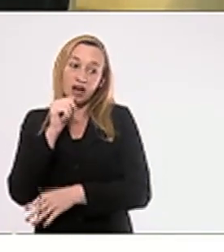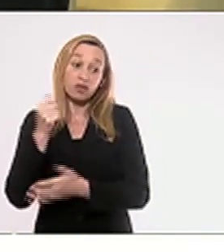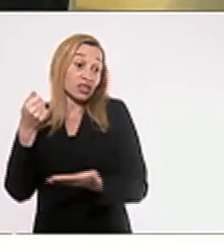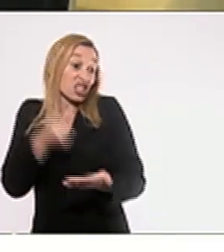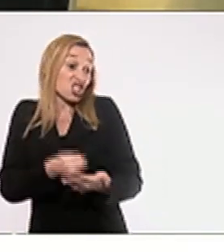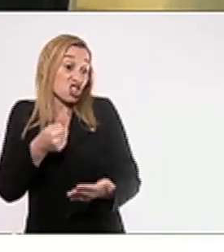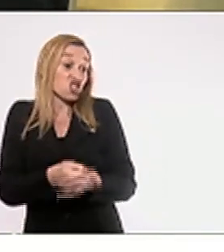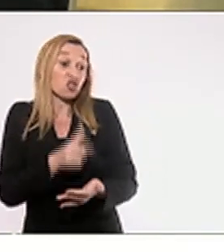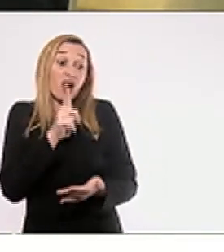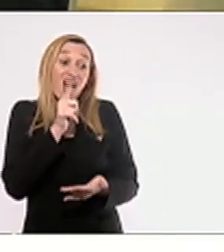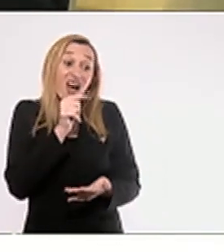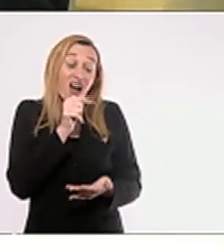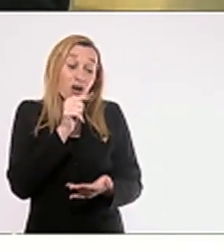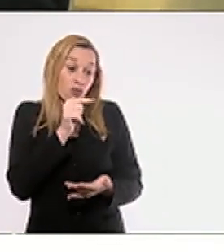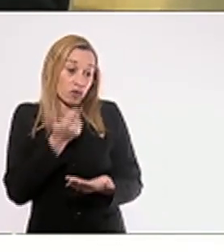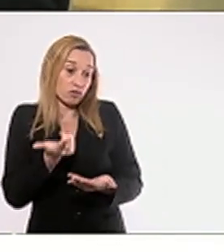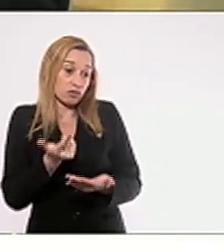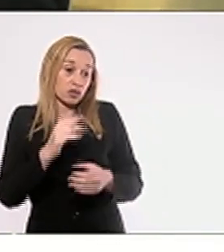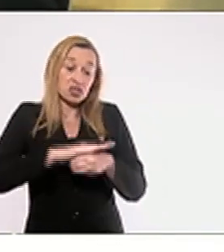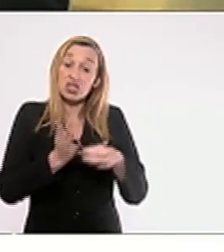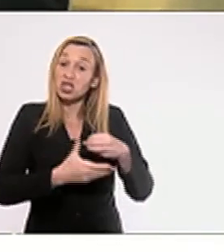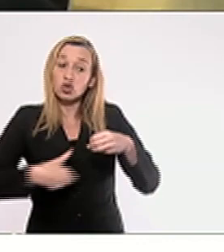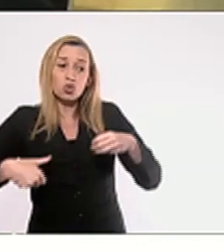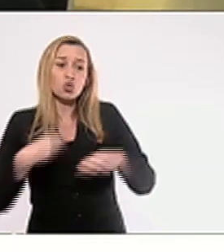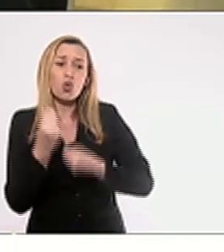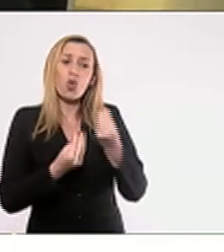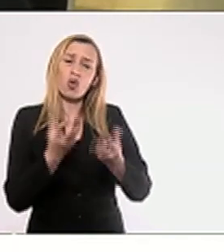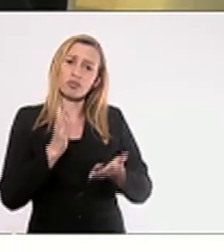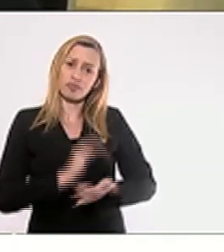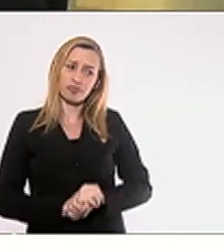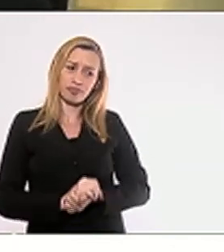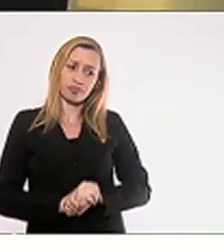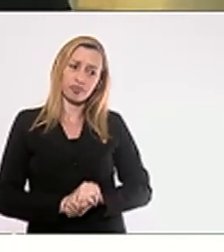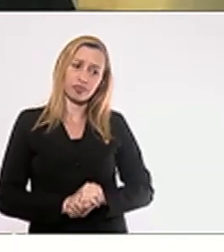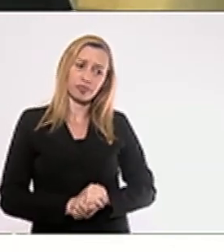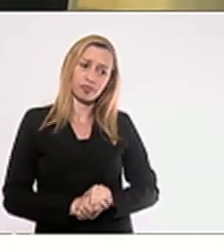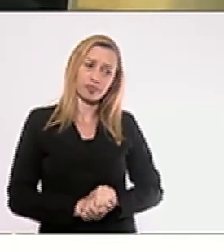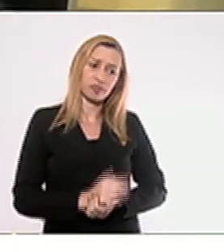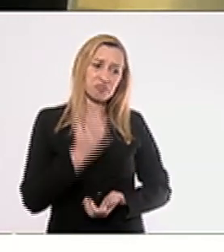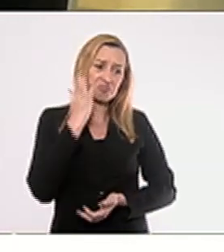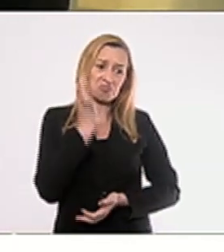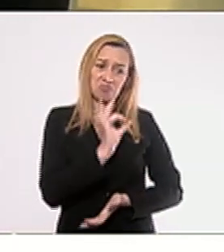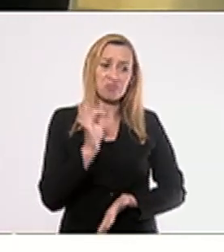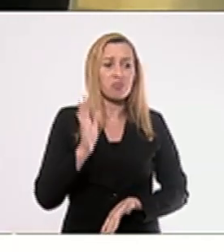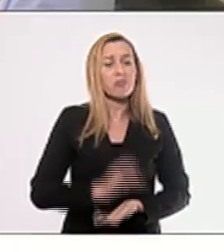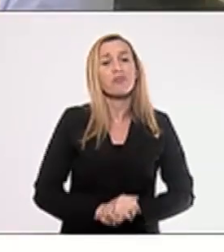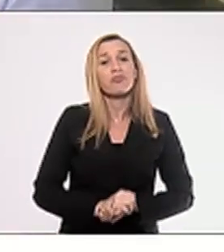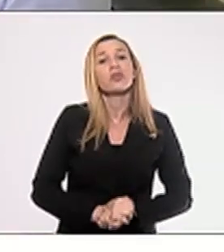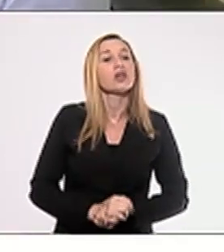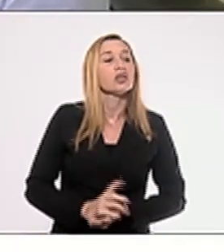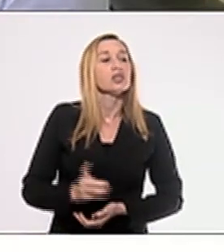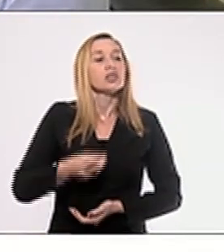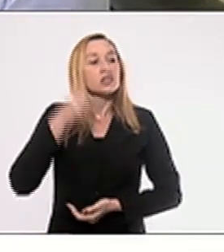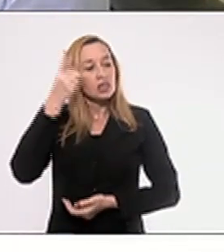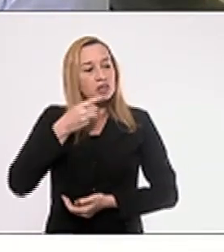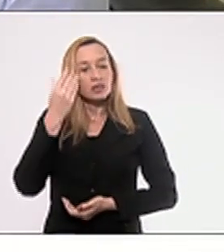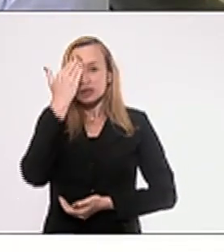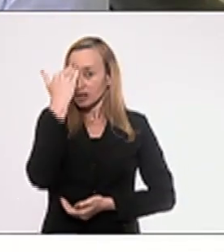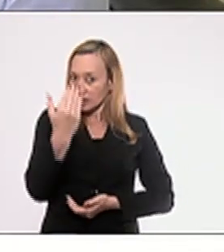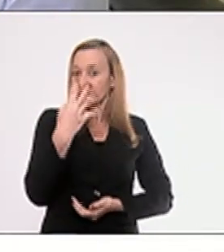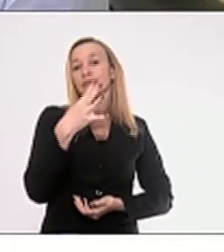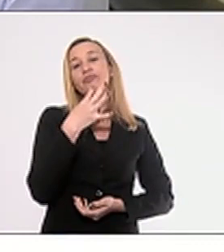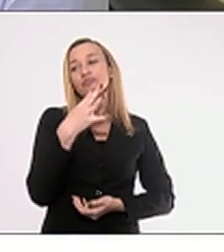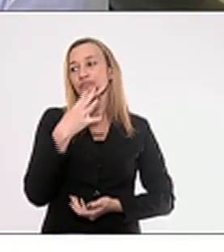esgoto. É isso que eu estou tentando entender. Esse é meu questionamento. Deputado, agradeço pelo